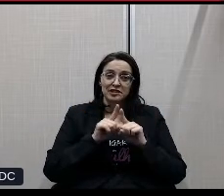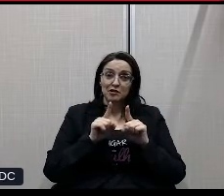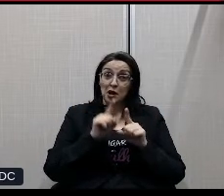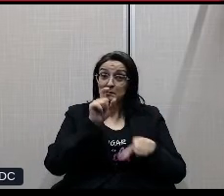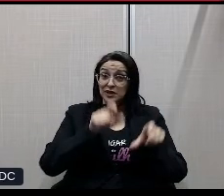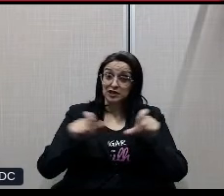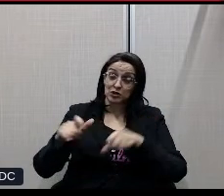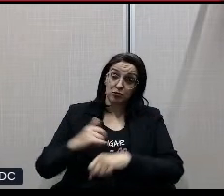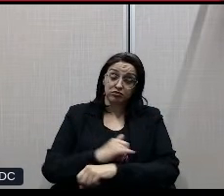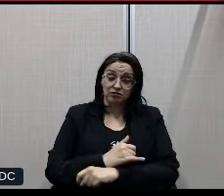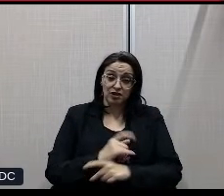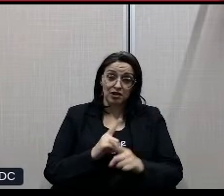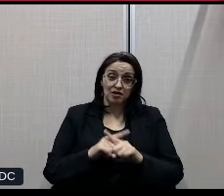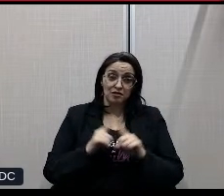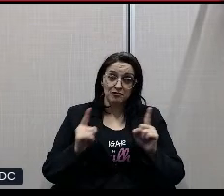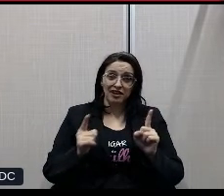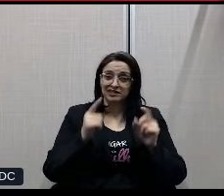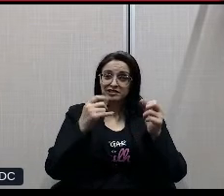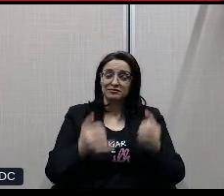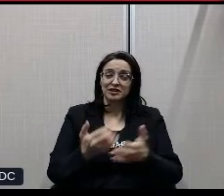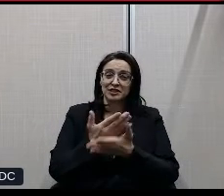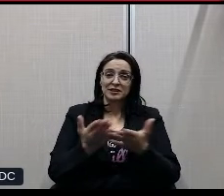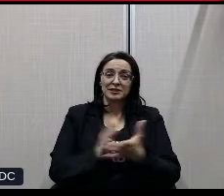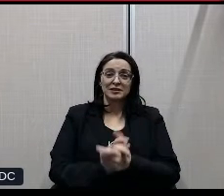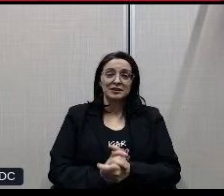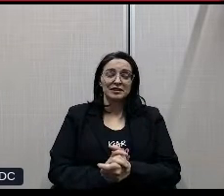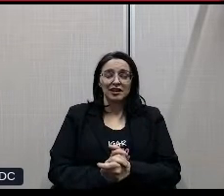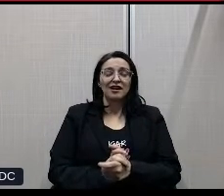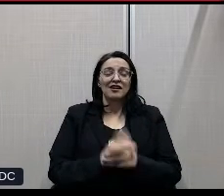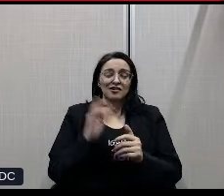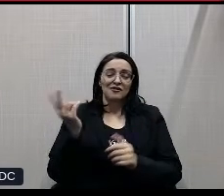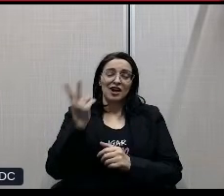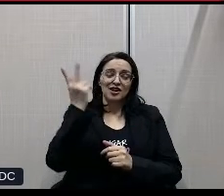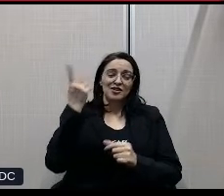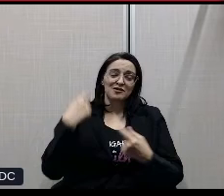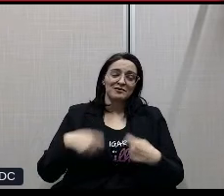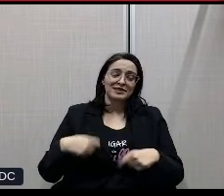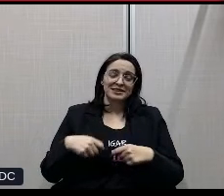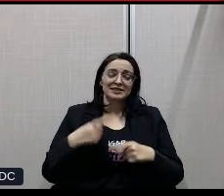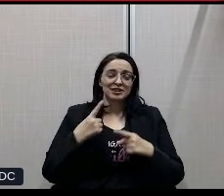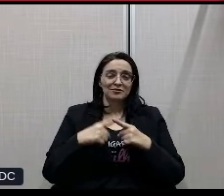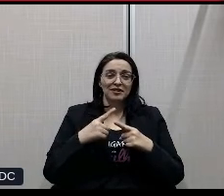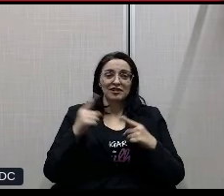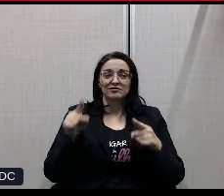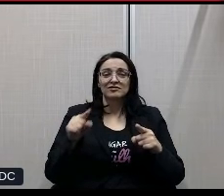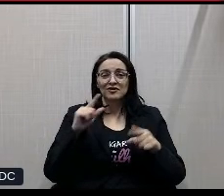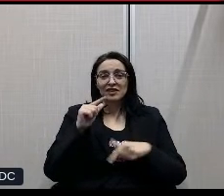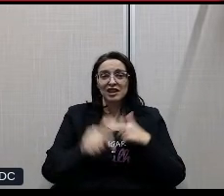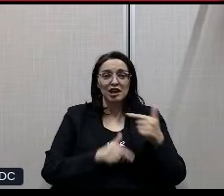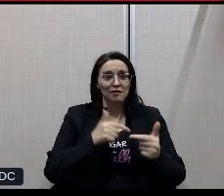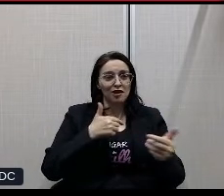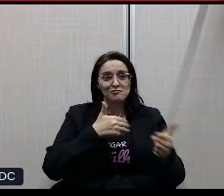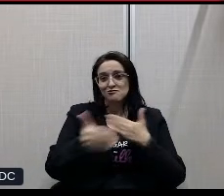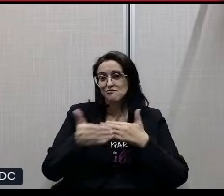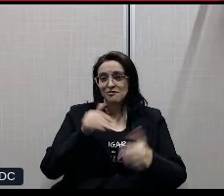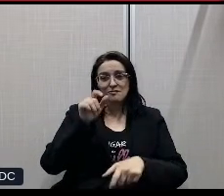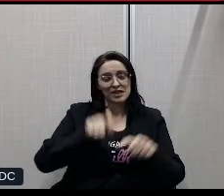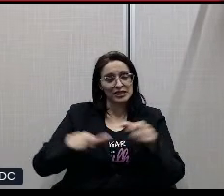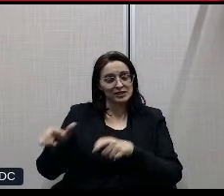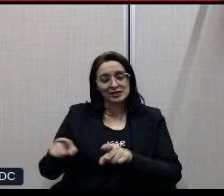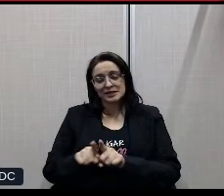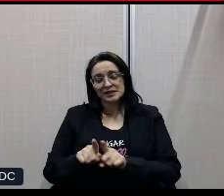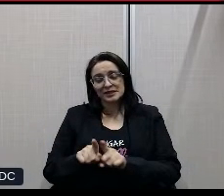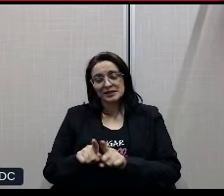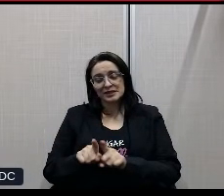esses aspectos que eu trago aqui, eles devem ser valorizados na qualidade do trabalho de qualquer colaborador. Mas o que a gente repara